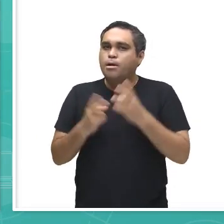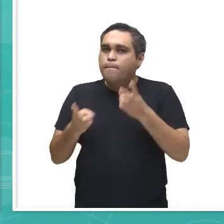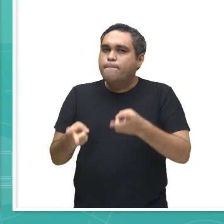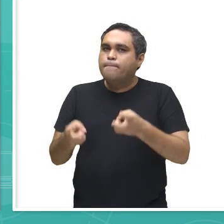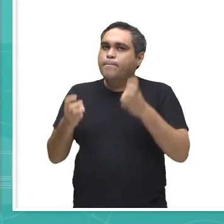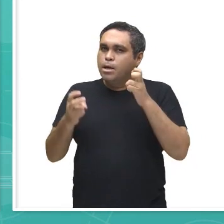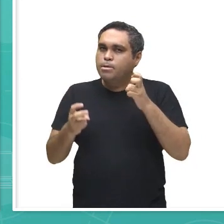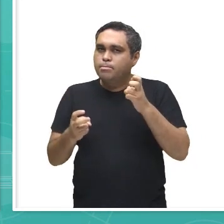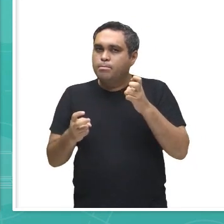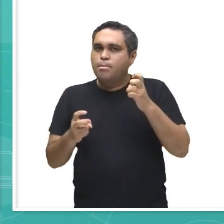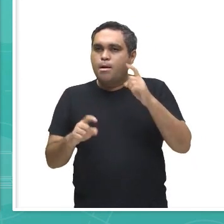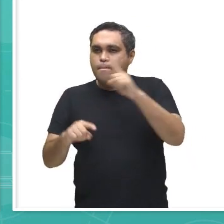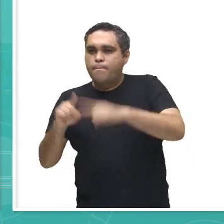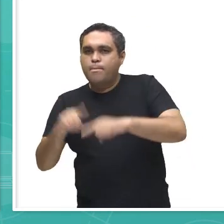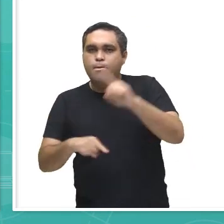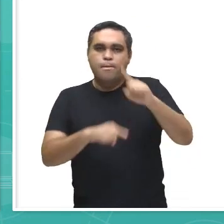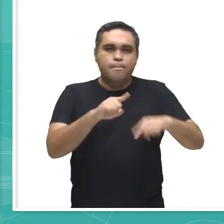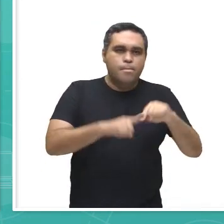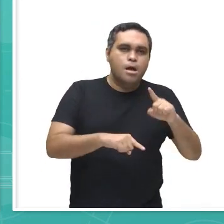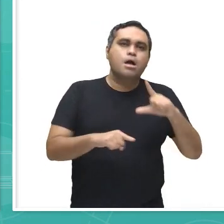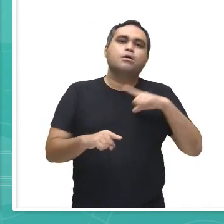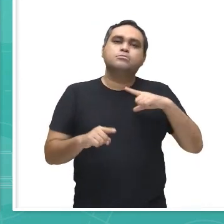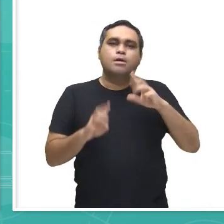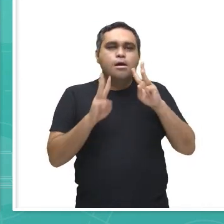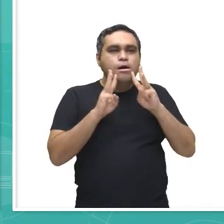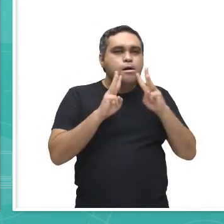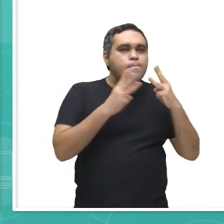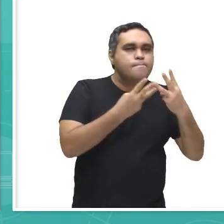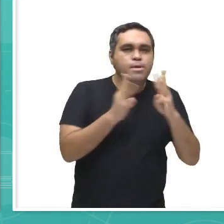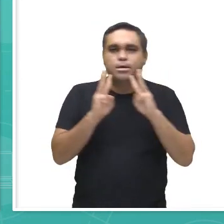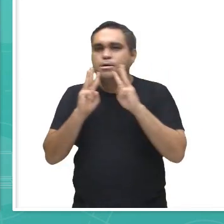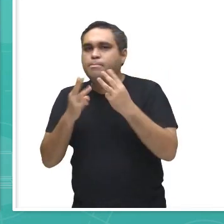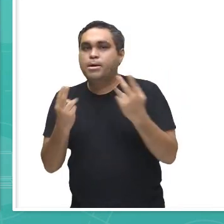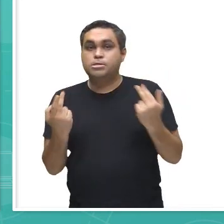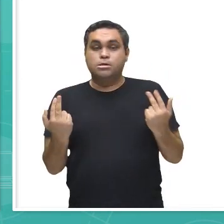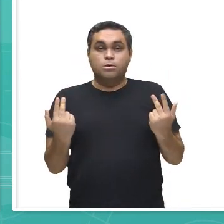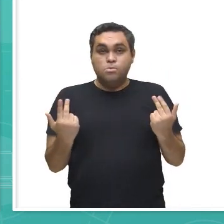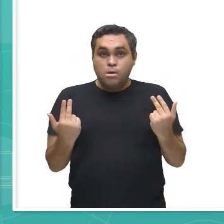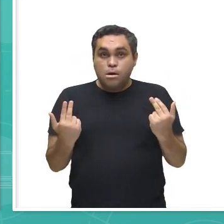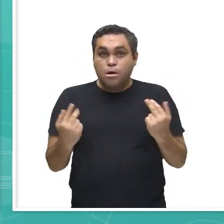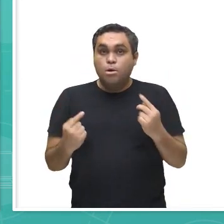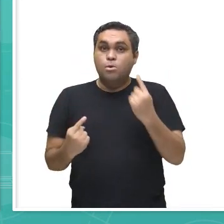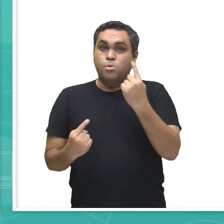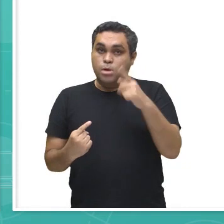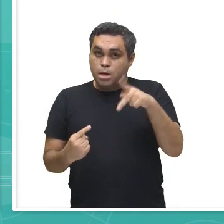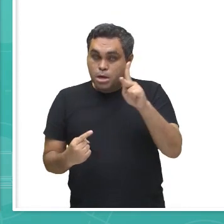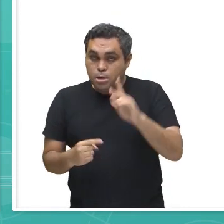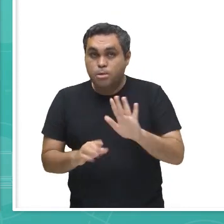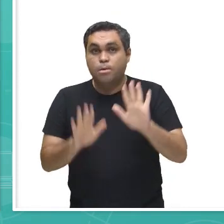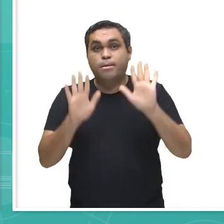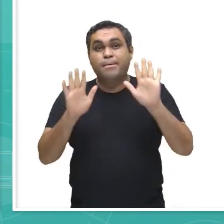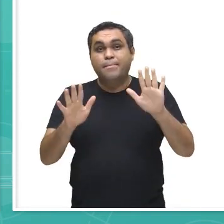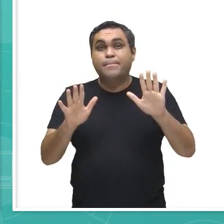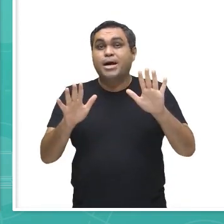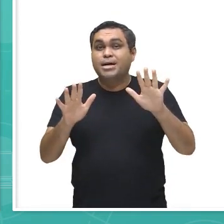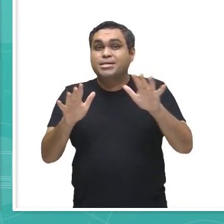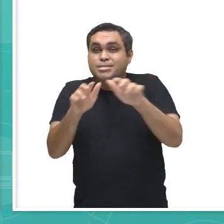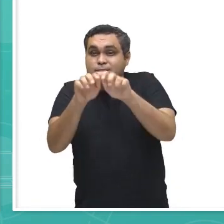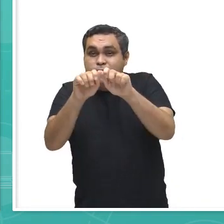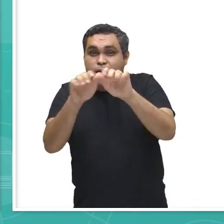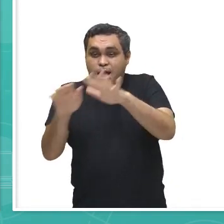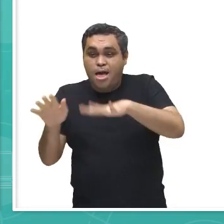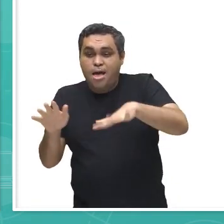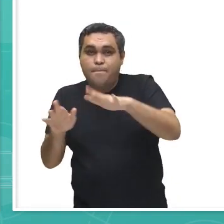dois materiais têm a mesma quantidade de massa, no caso 1 quilo, mas eles ocupam espaços